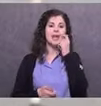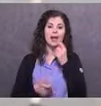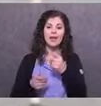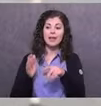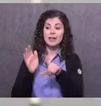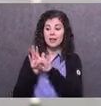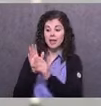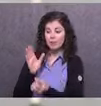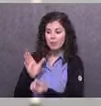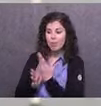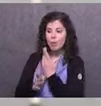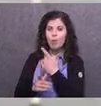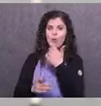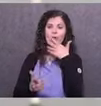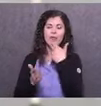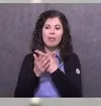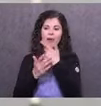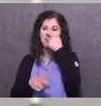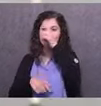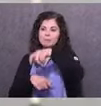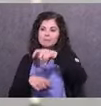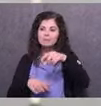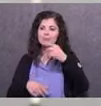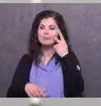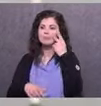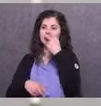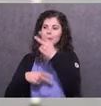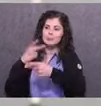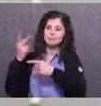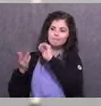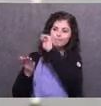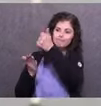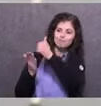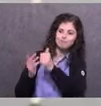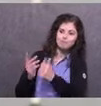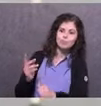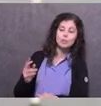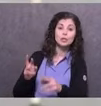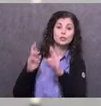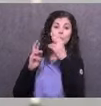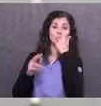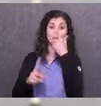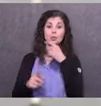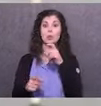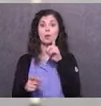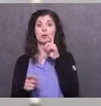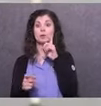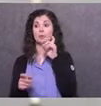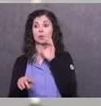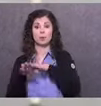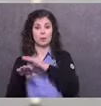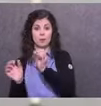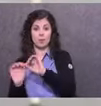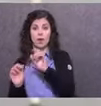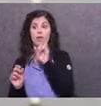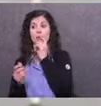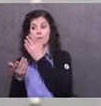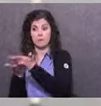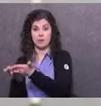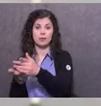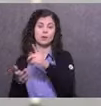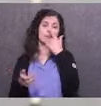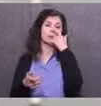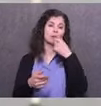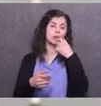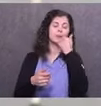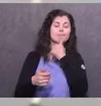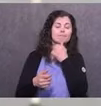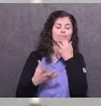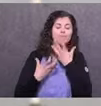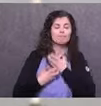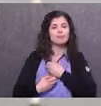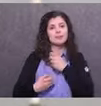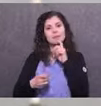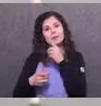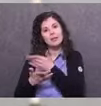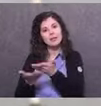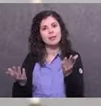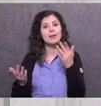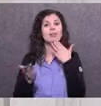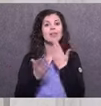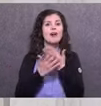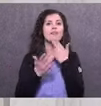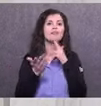os homens, para que defendam os inocentes e os oprimidos e restabeleçam o direito e a verdade,